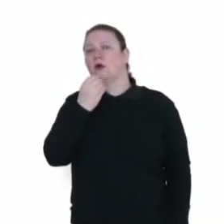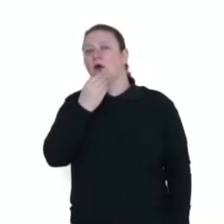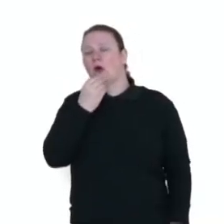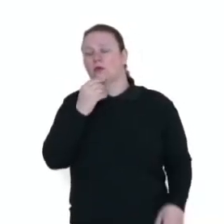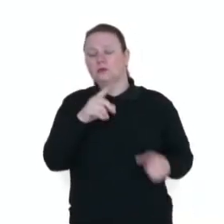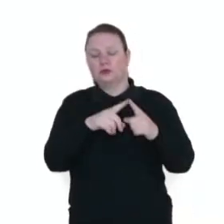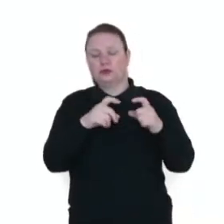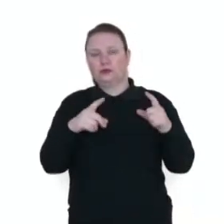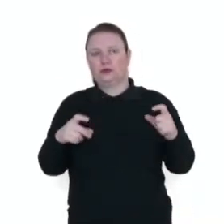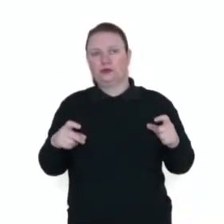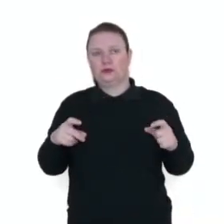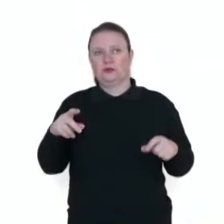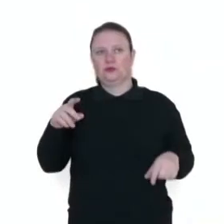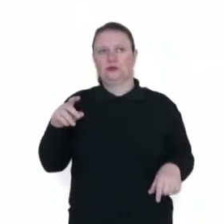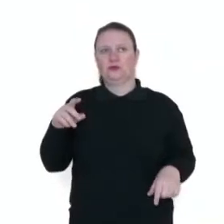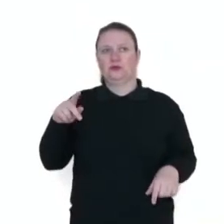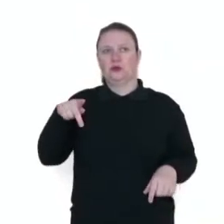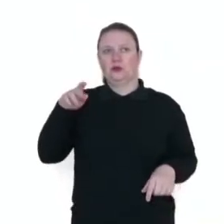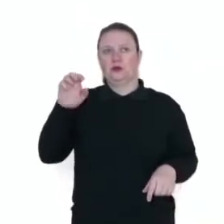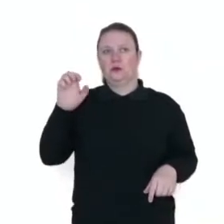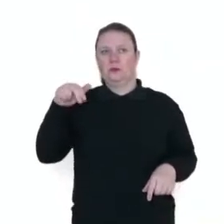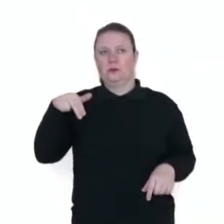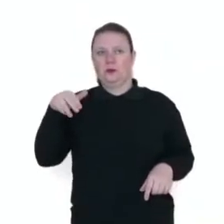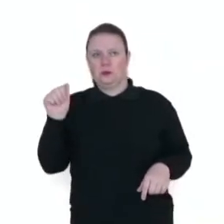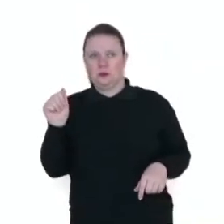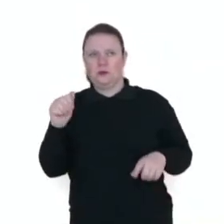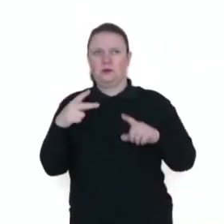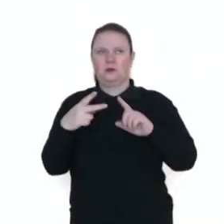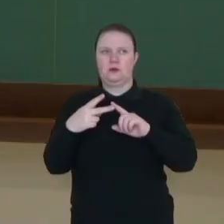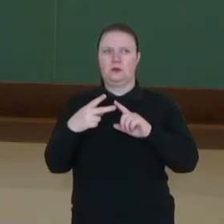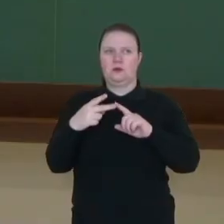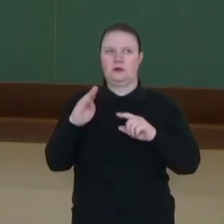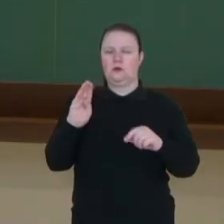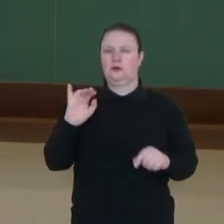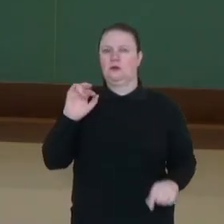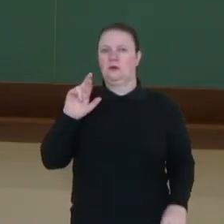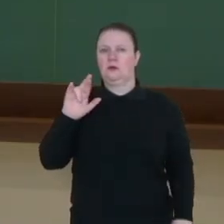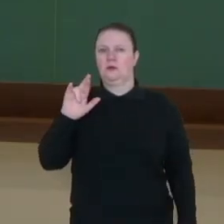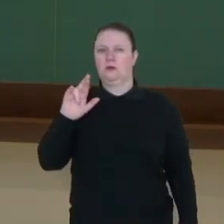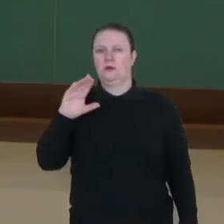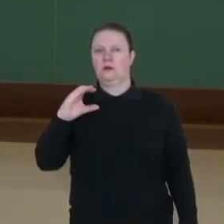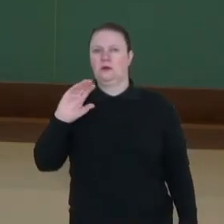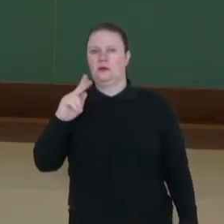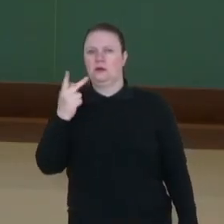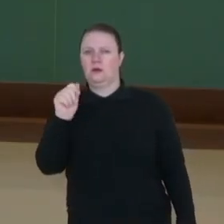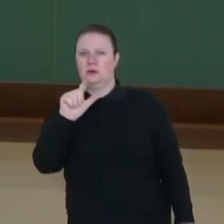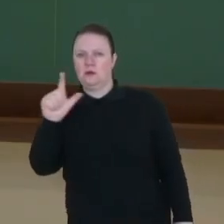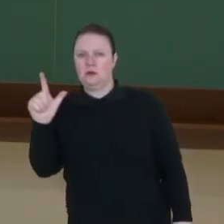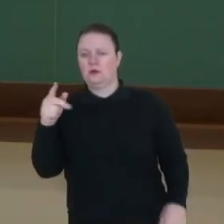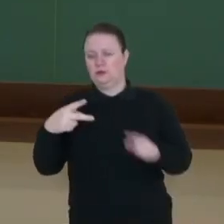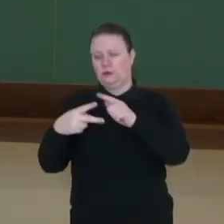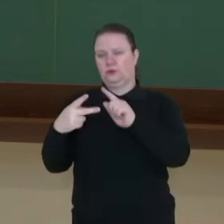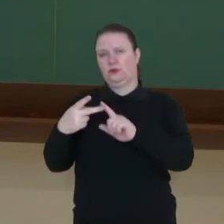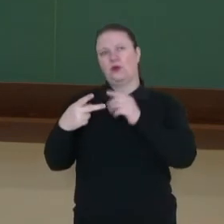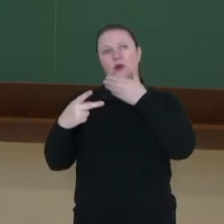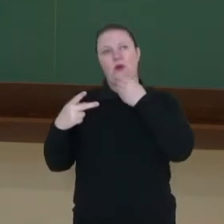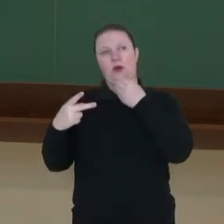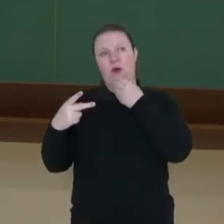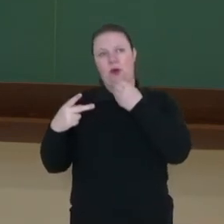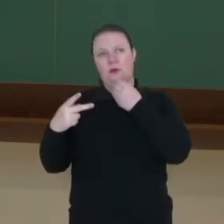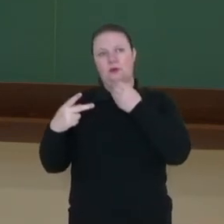e a Thelma Bichal, que existem praticamente todos os cientistas e nós estamos usando aqui